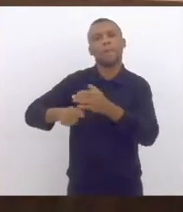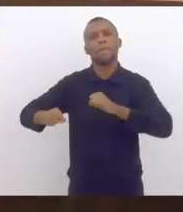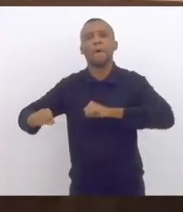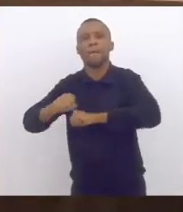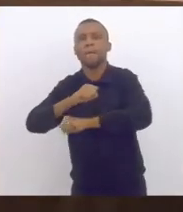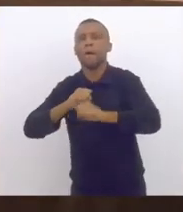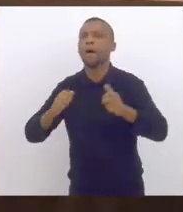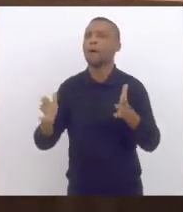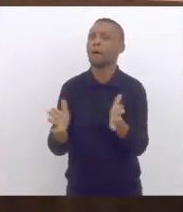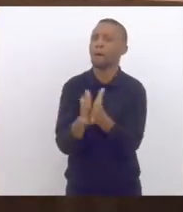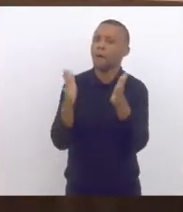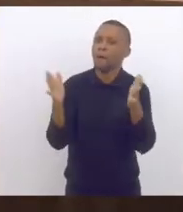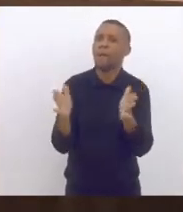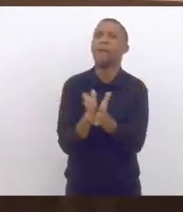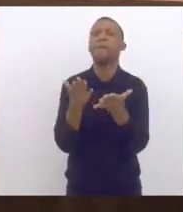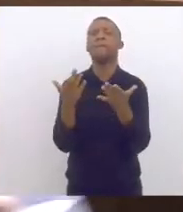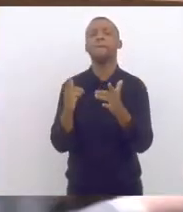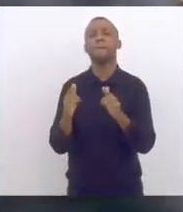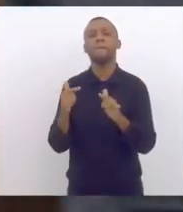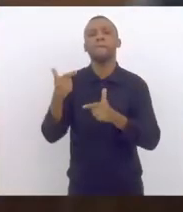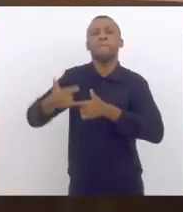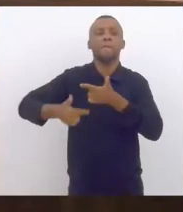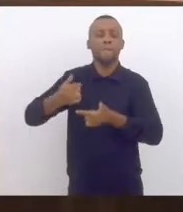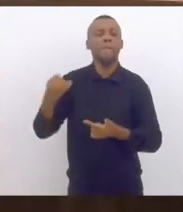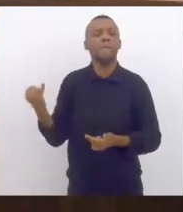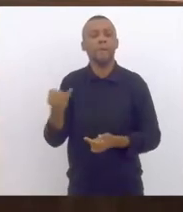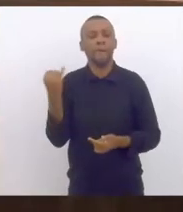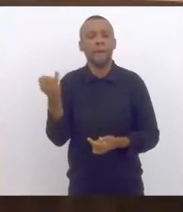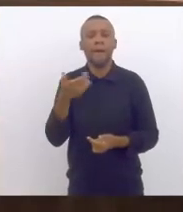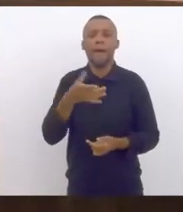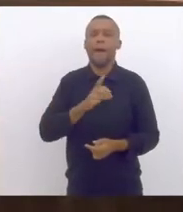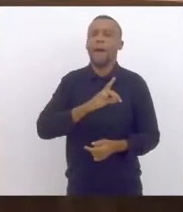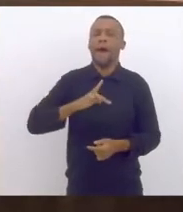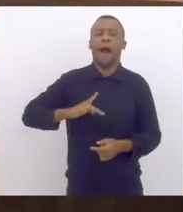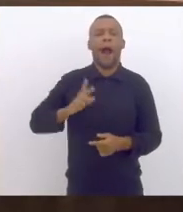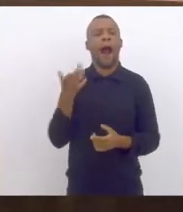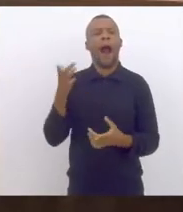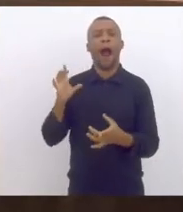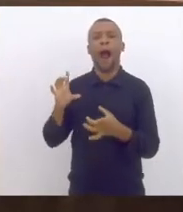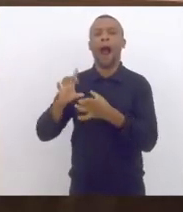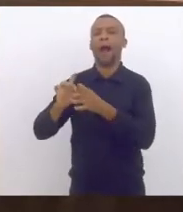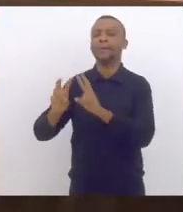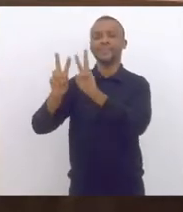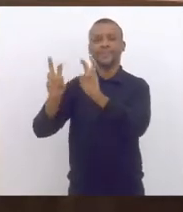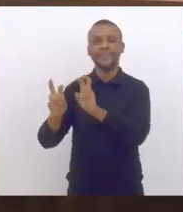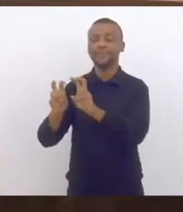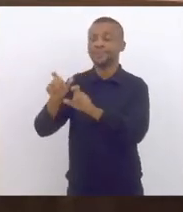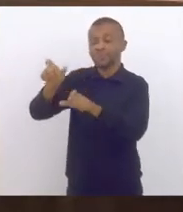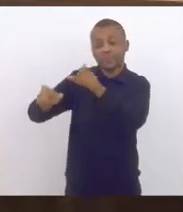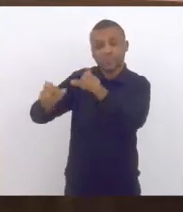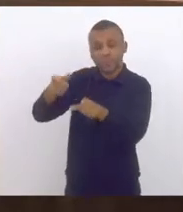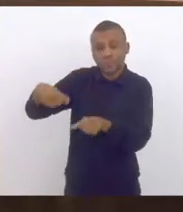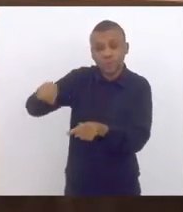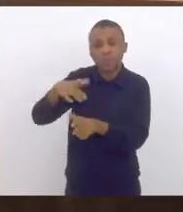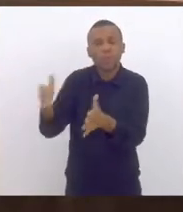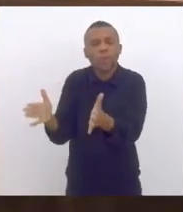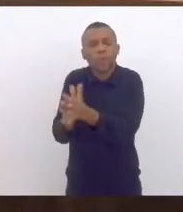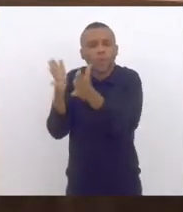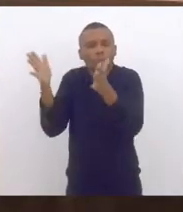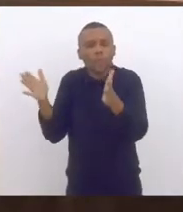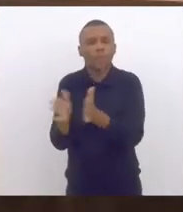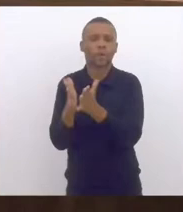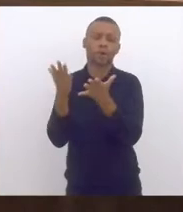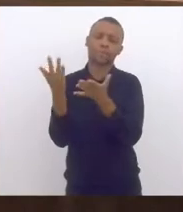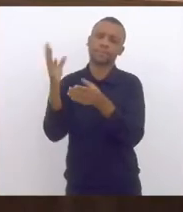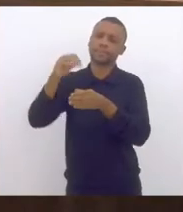teve atuação importante da Defensoria Pública no que tange às pessoas que são mais vulnerabilizadas